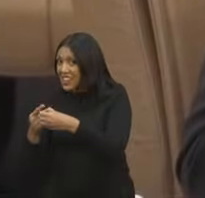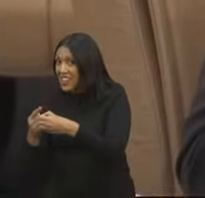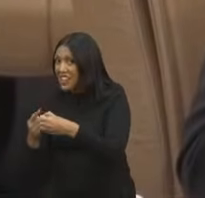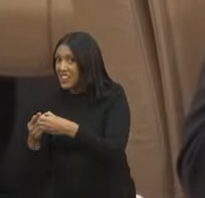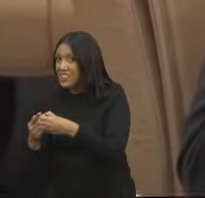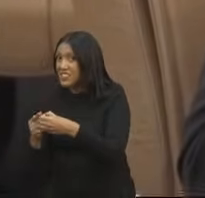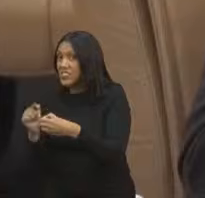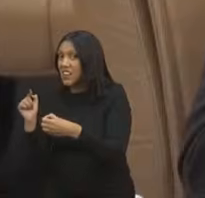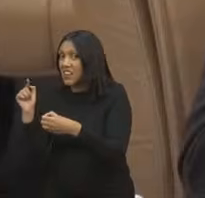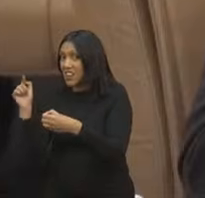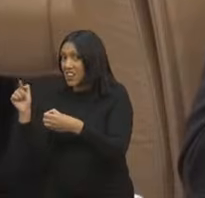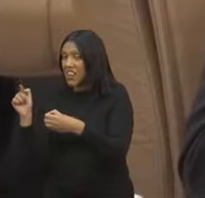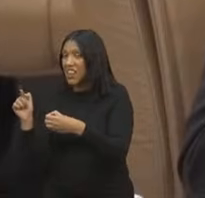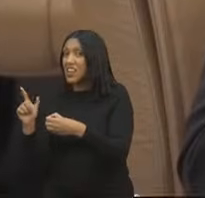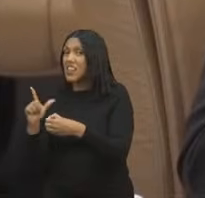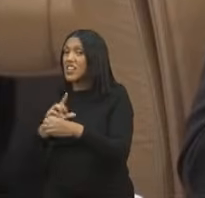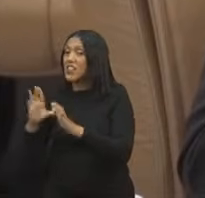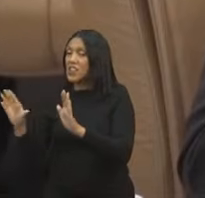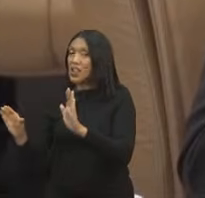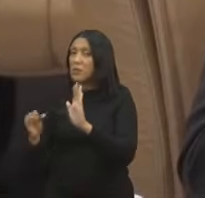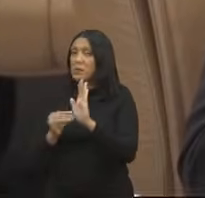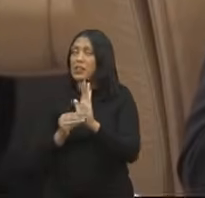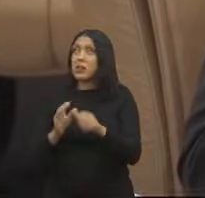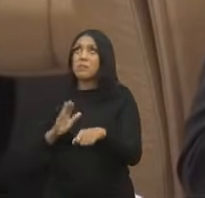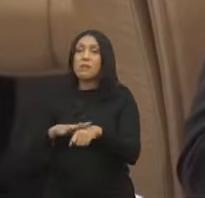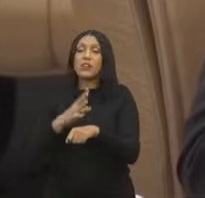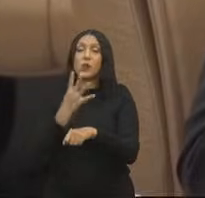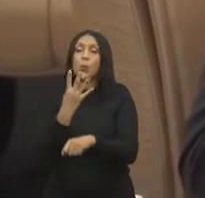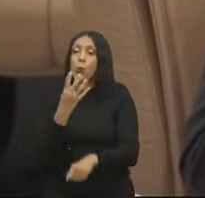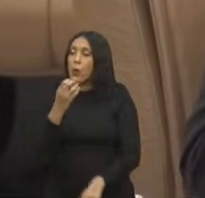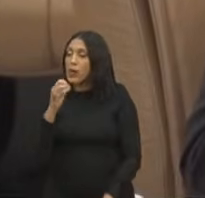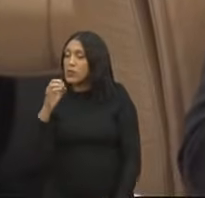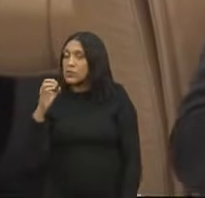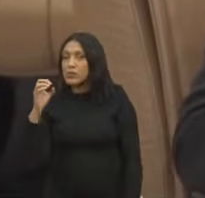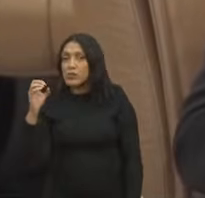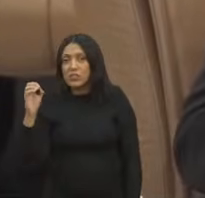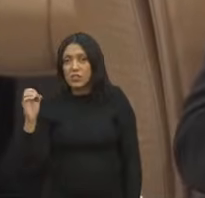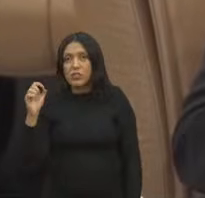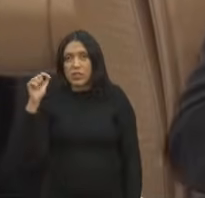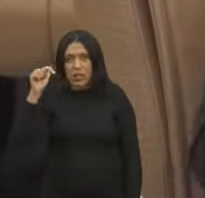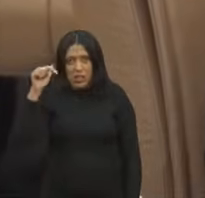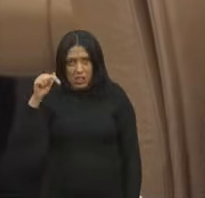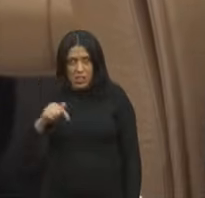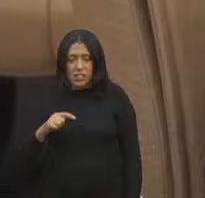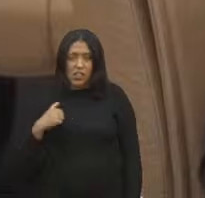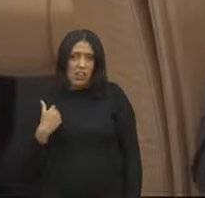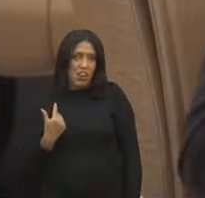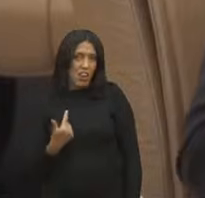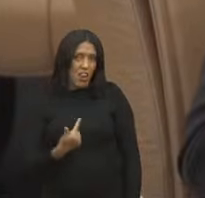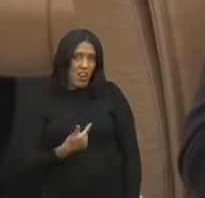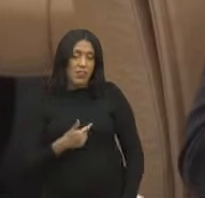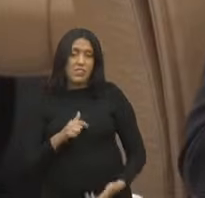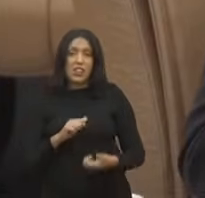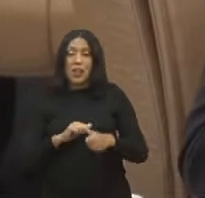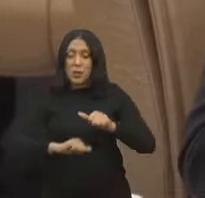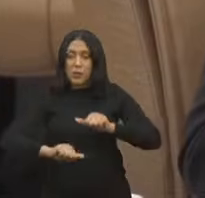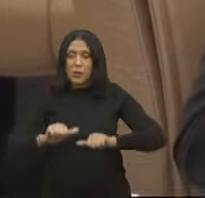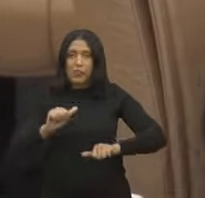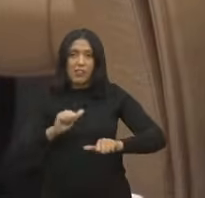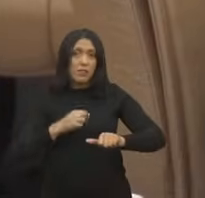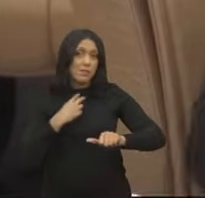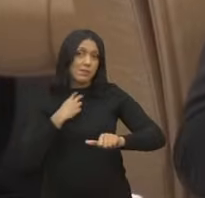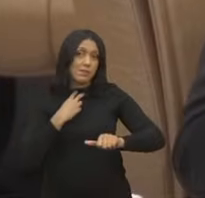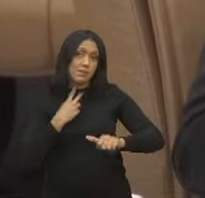como eu disse, teve 17 emendas aprovadas no PPA. E aqui a gente está aprovando sem nenhuma alteração. As emendas que foram feitas foram arquivadas.